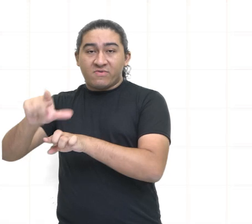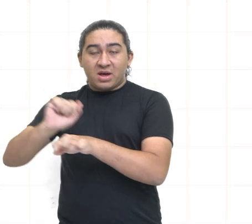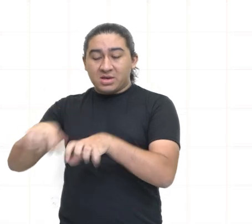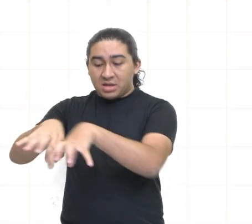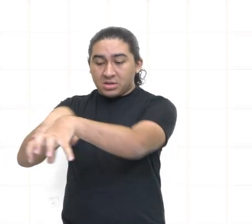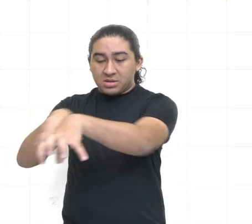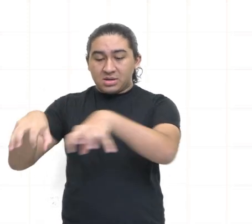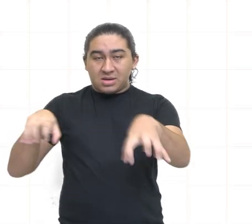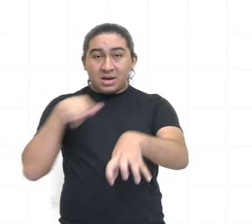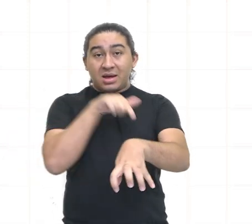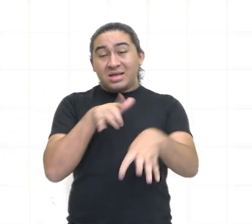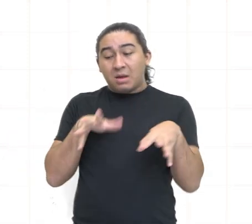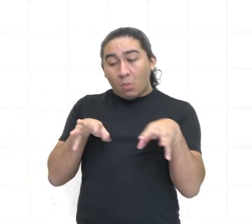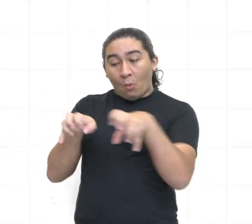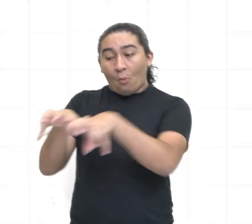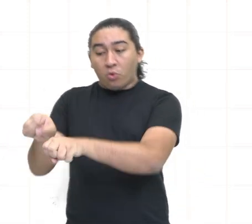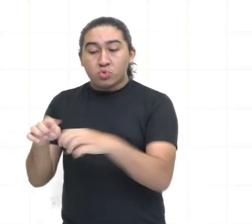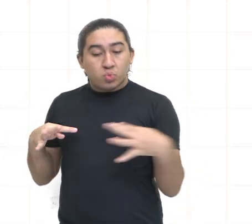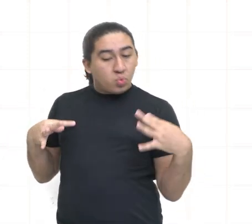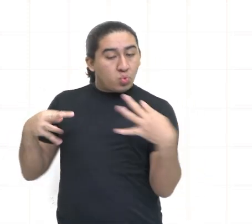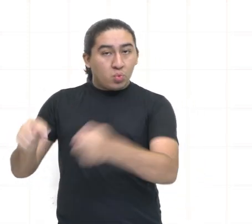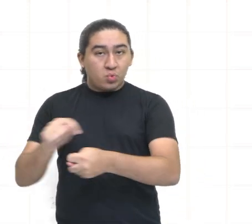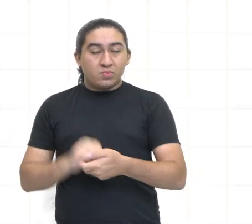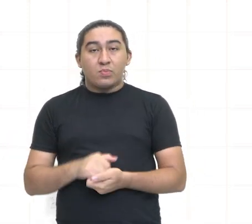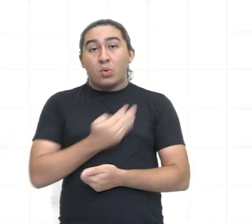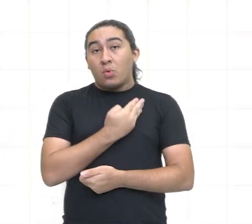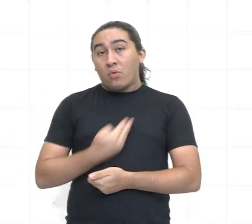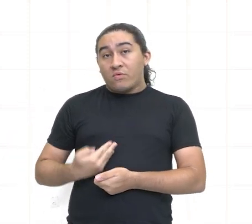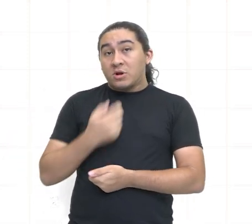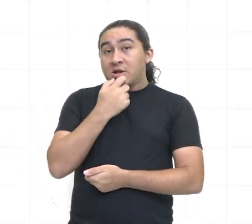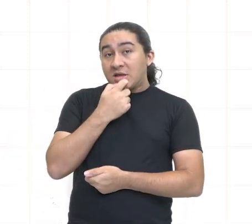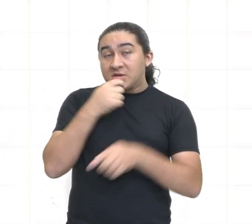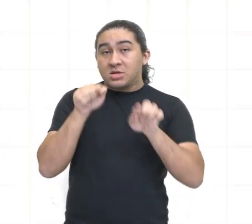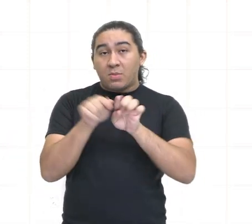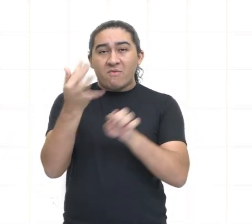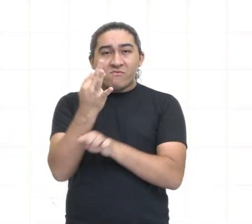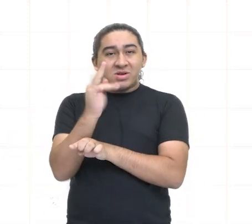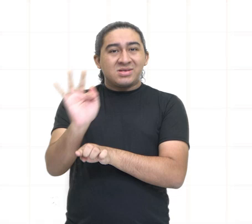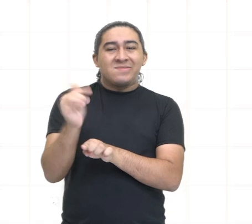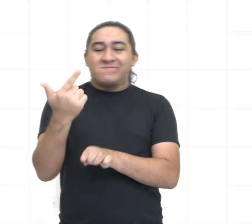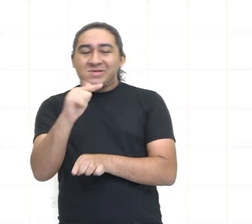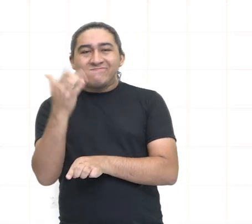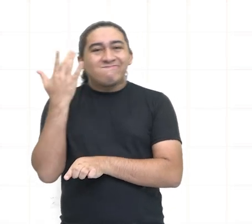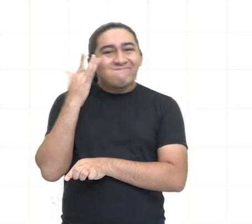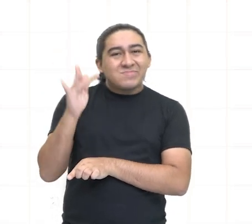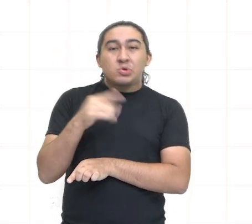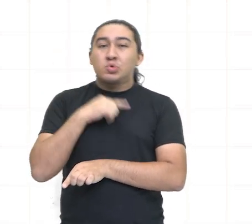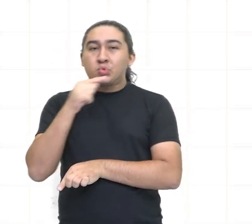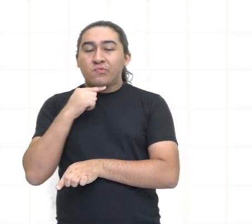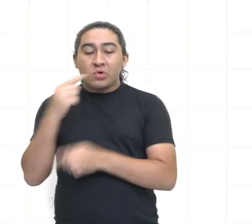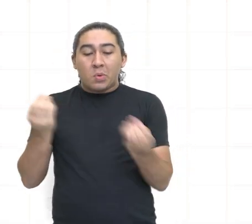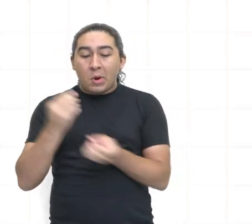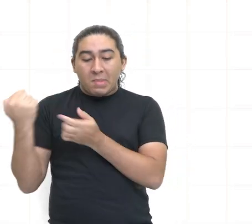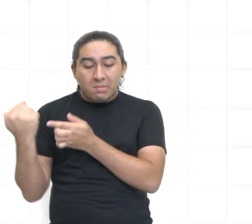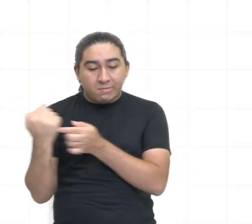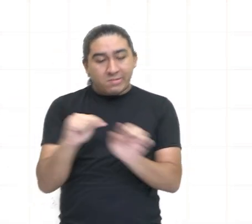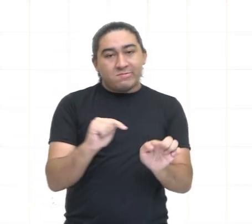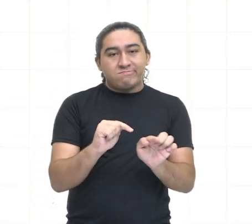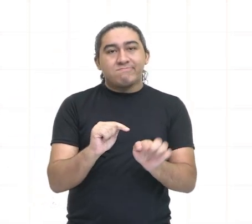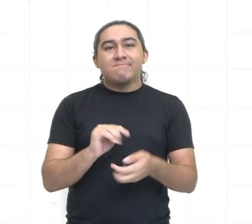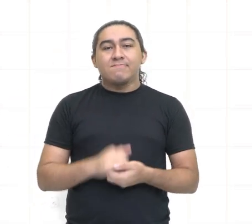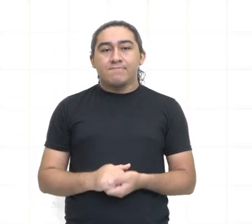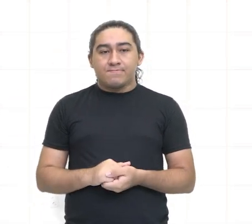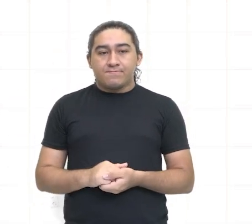a Tchecoslováquia. O governo inglês e francês não souberam reagir aos avanços de Hitler,